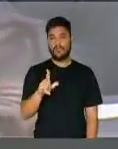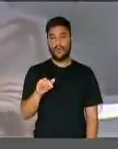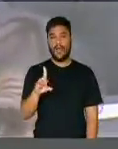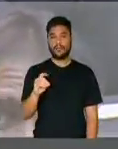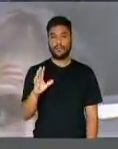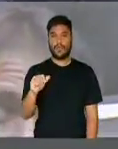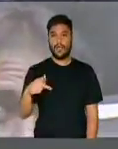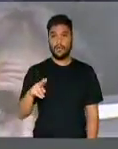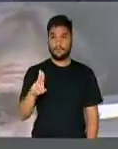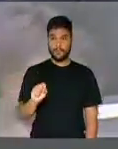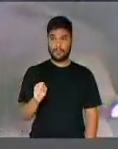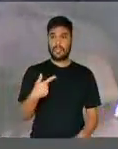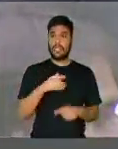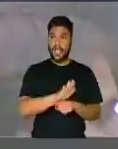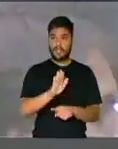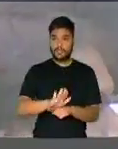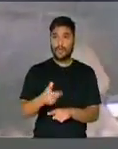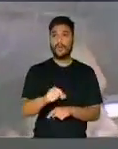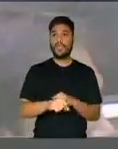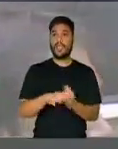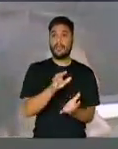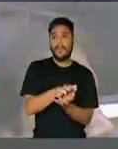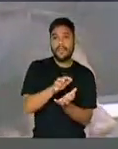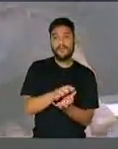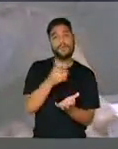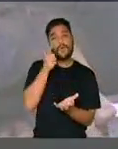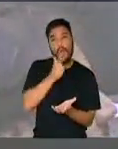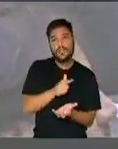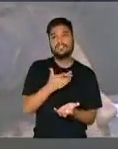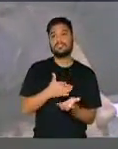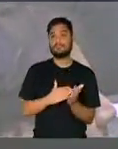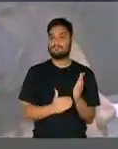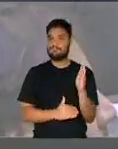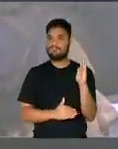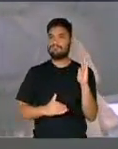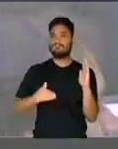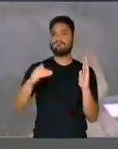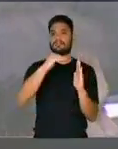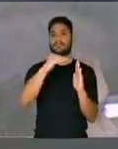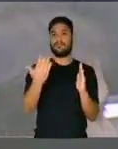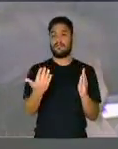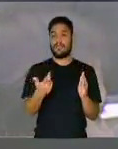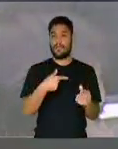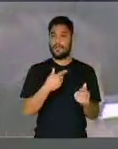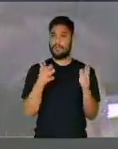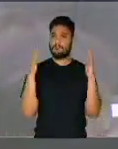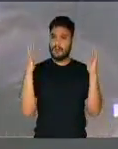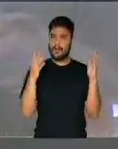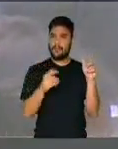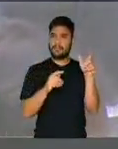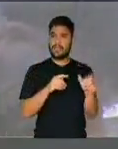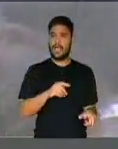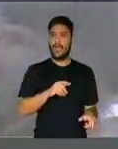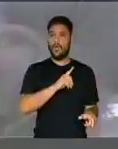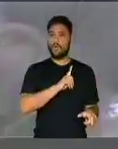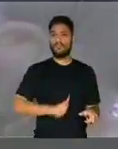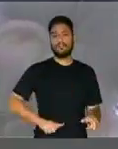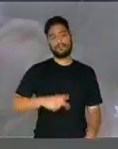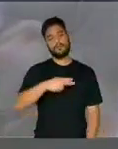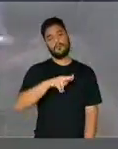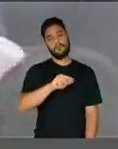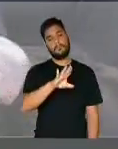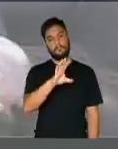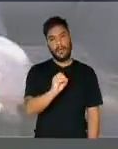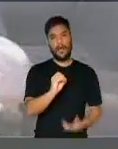a uma contribuição e fez com que pernambuco chegasse a espada max conta eu quero aqui parabenizar o vereador paulo câmara e foi